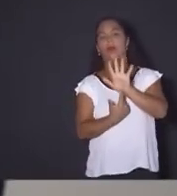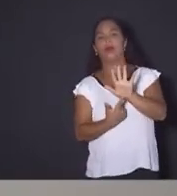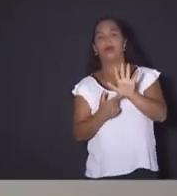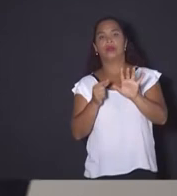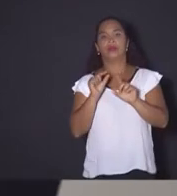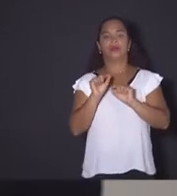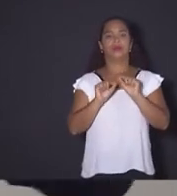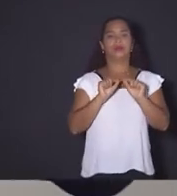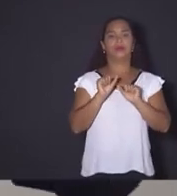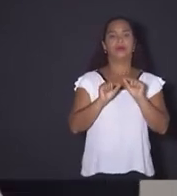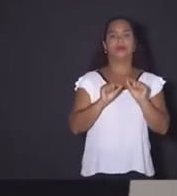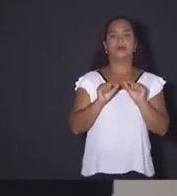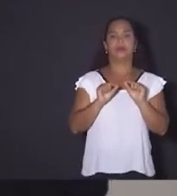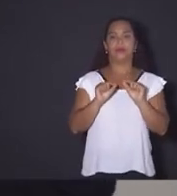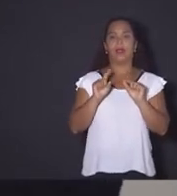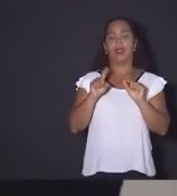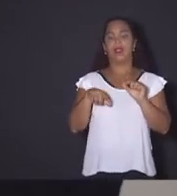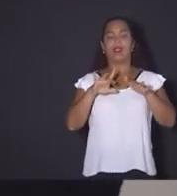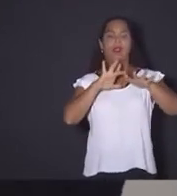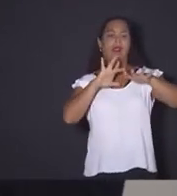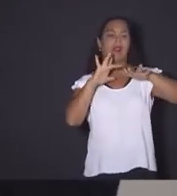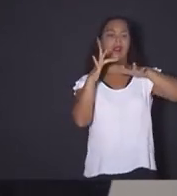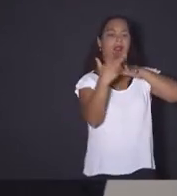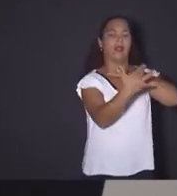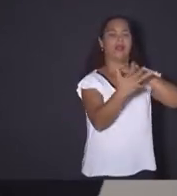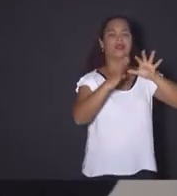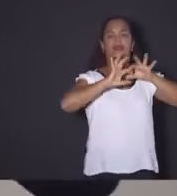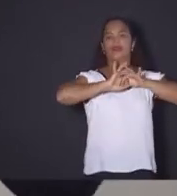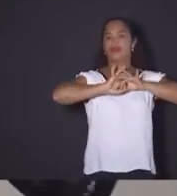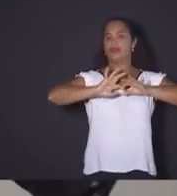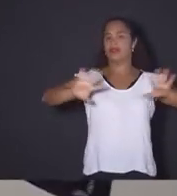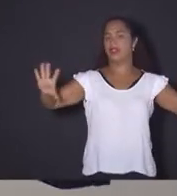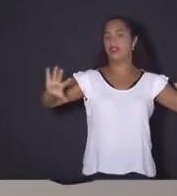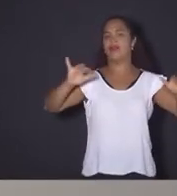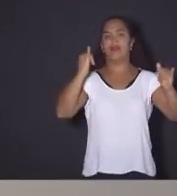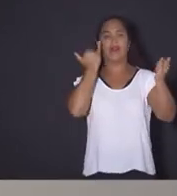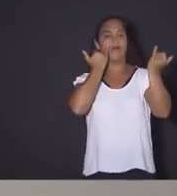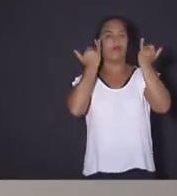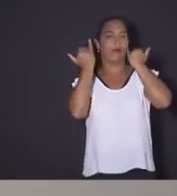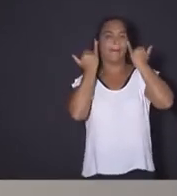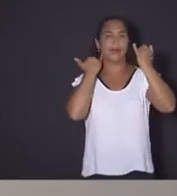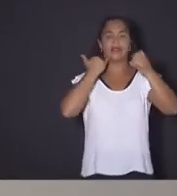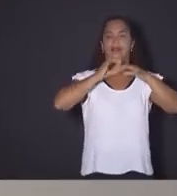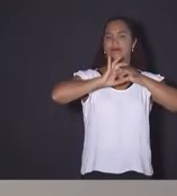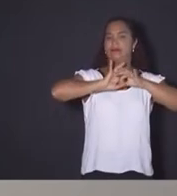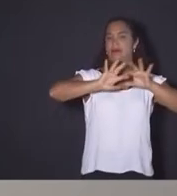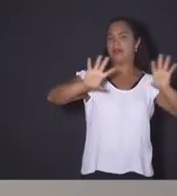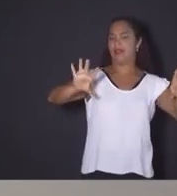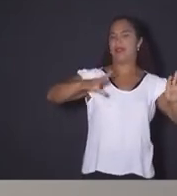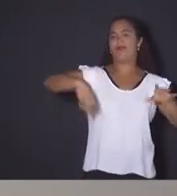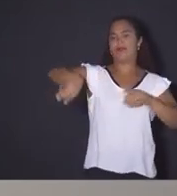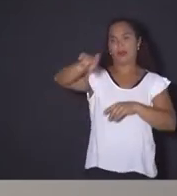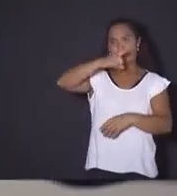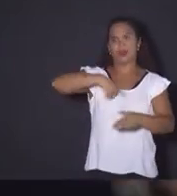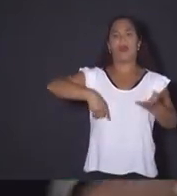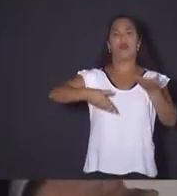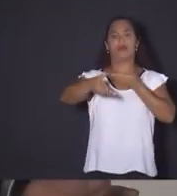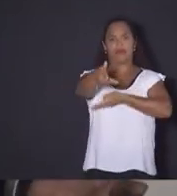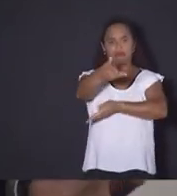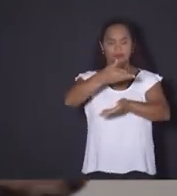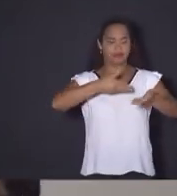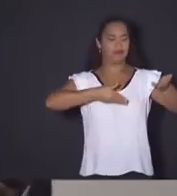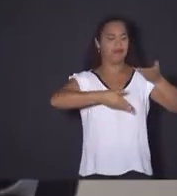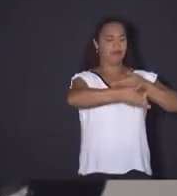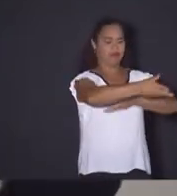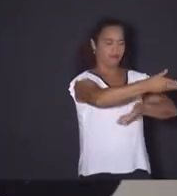dimensão utópica de que era uma rede livre, de que a informação estaria disponível, de que nós nos relacionaríamos em escala global com todo